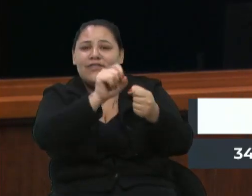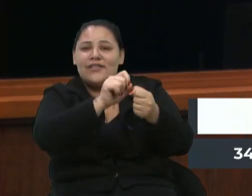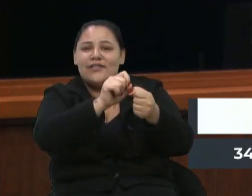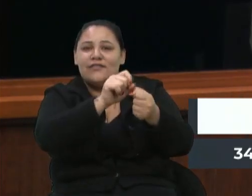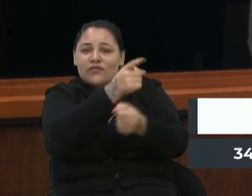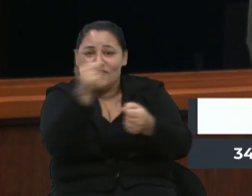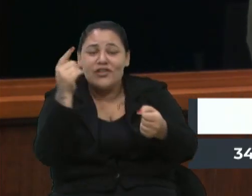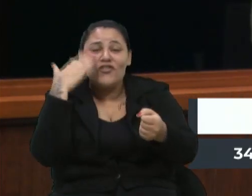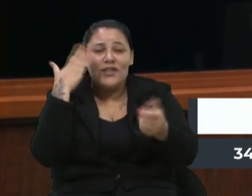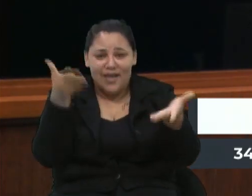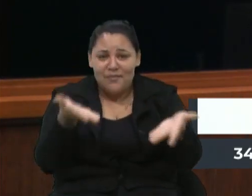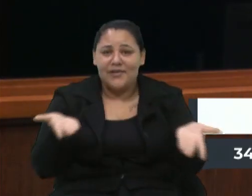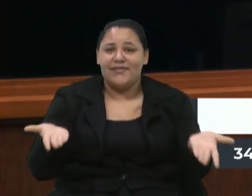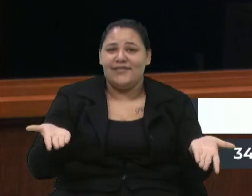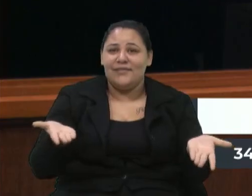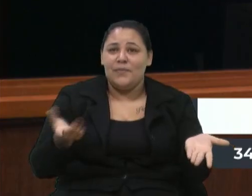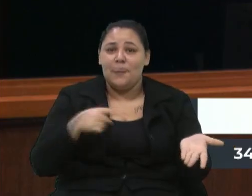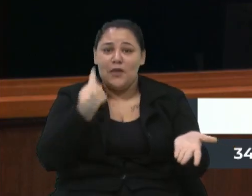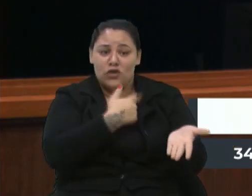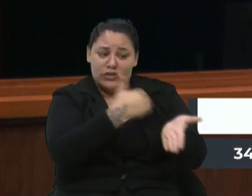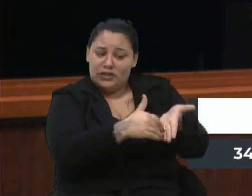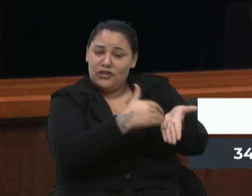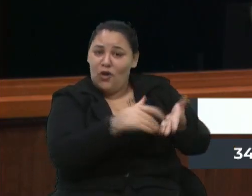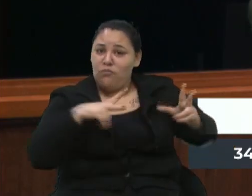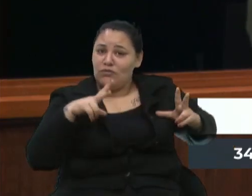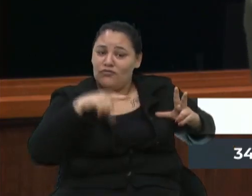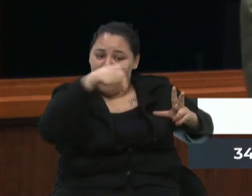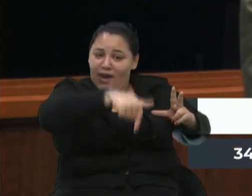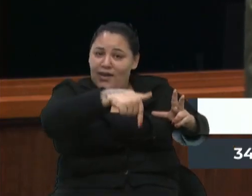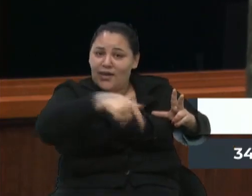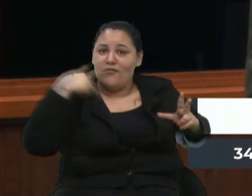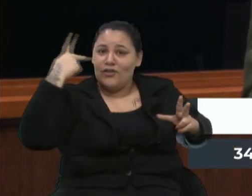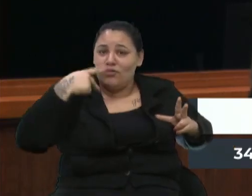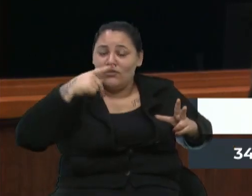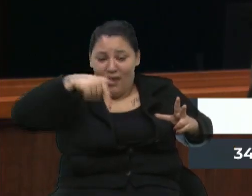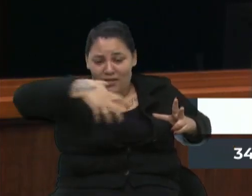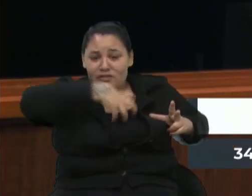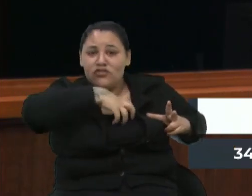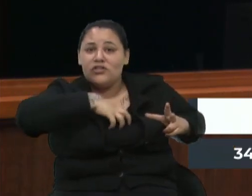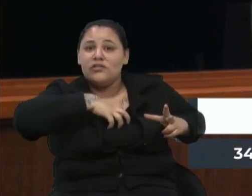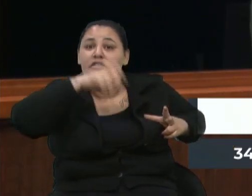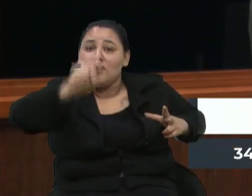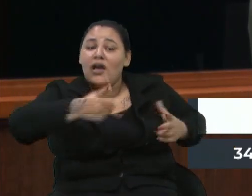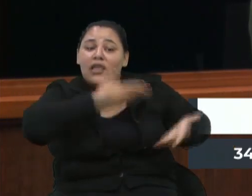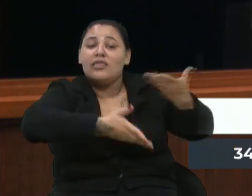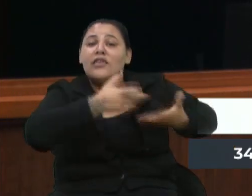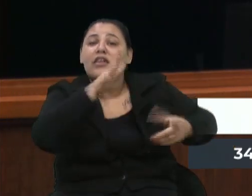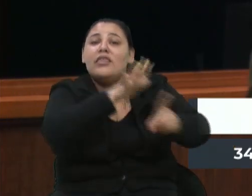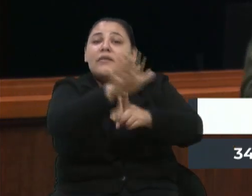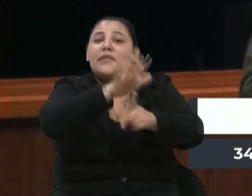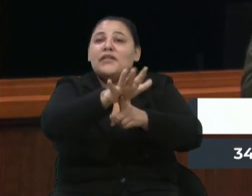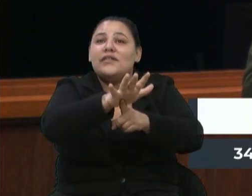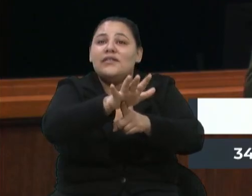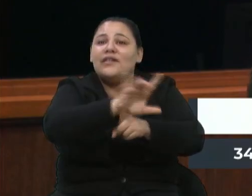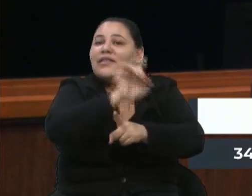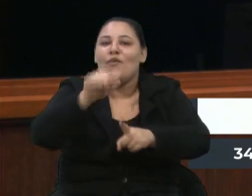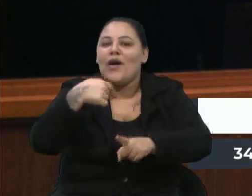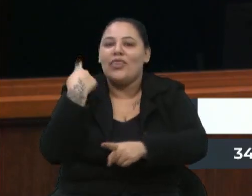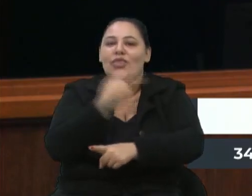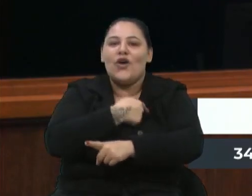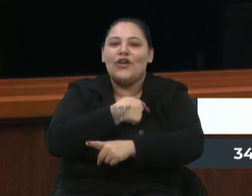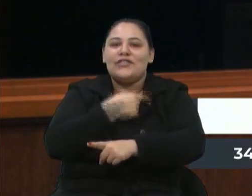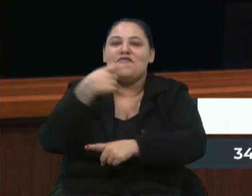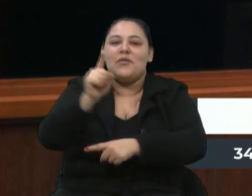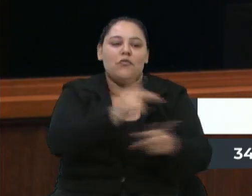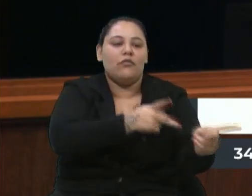assim que funciona. Nos nossos gabinetes, muitas vezes é assim, a gente atende as demandas. Não somos nós que vamos em